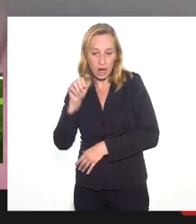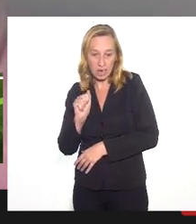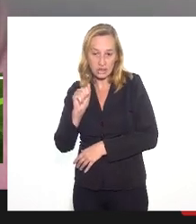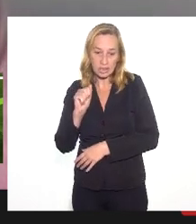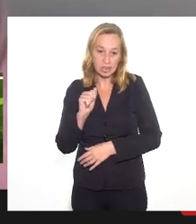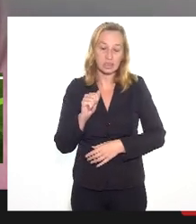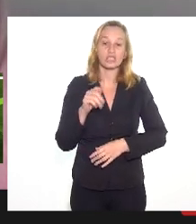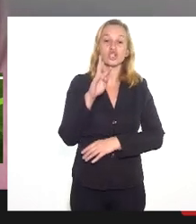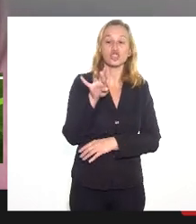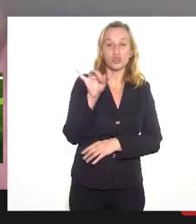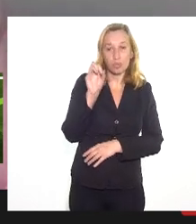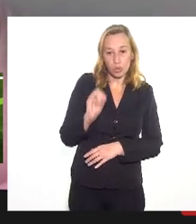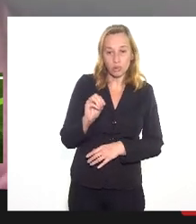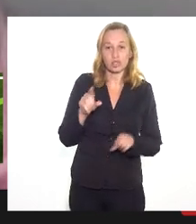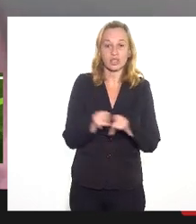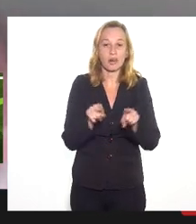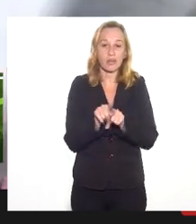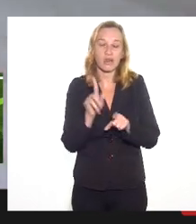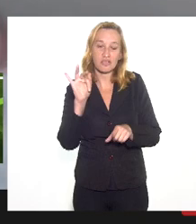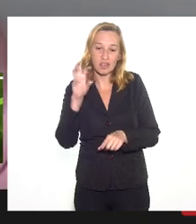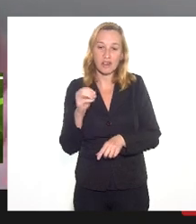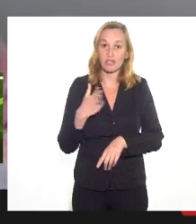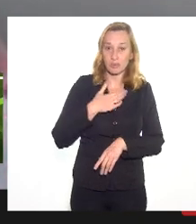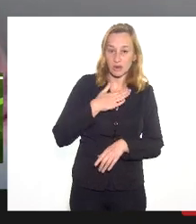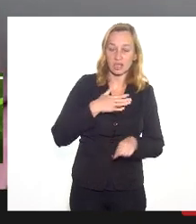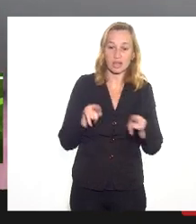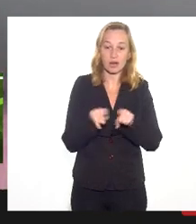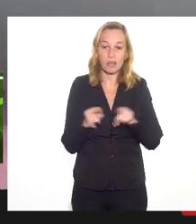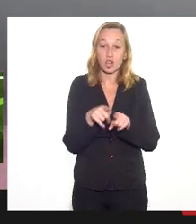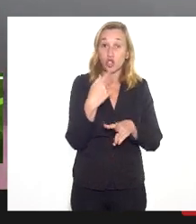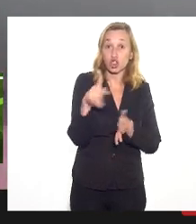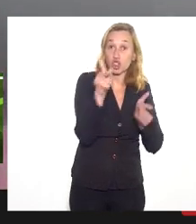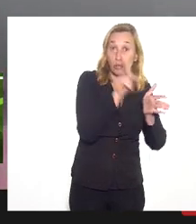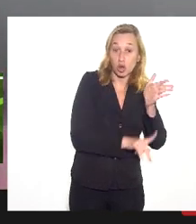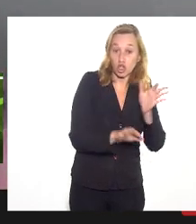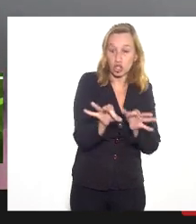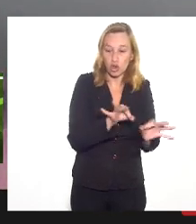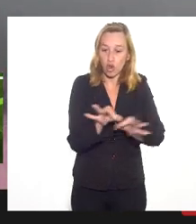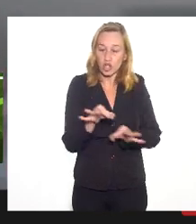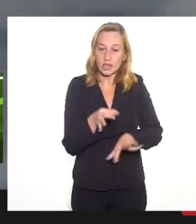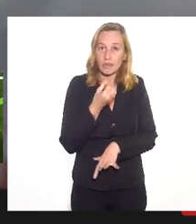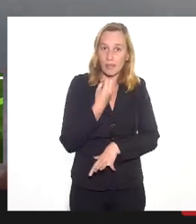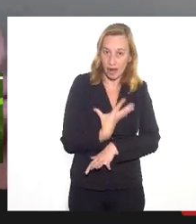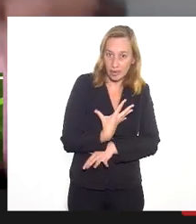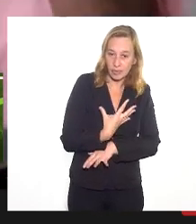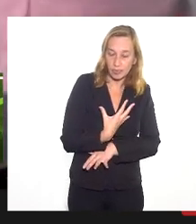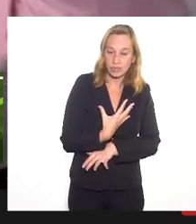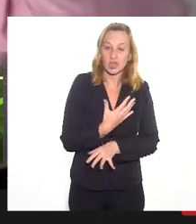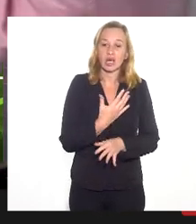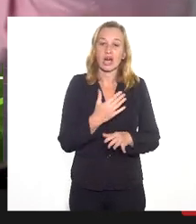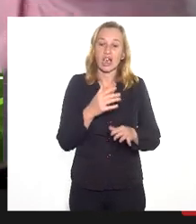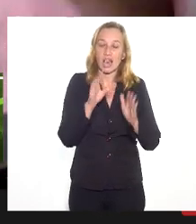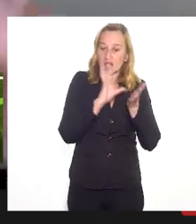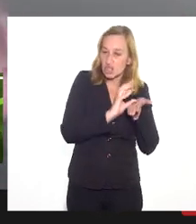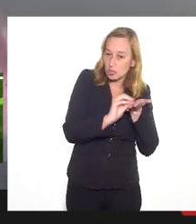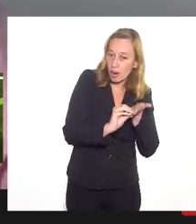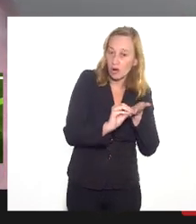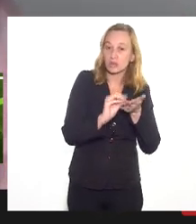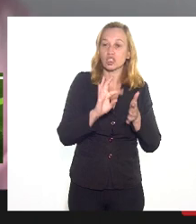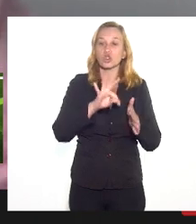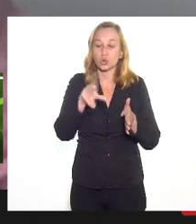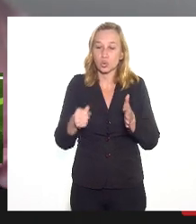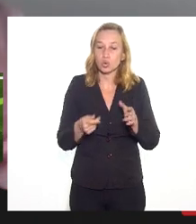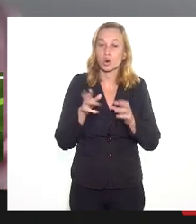Bruno Dallaire, do Flávio Serafini e também de minha autoria. Portanto, seu projeto organiza muito bem, né, as pautas e os aspectos